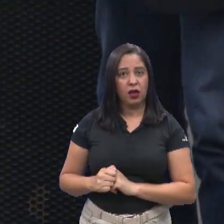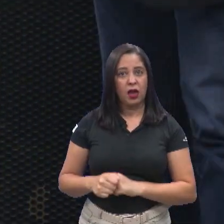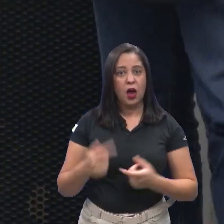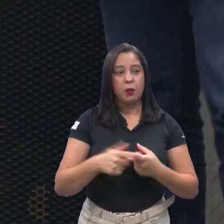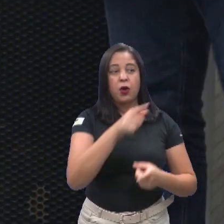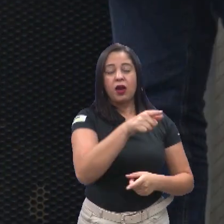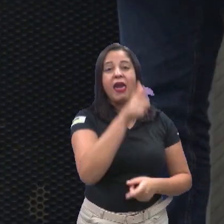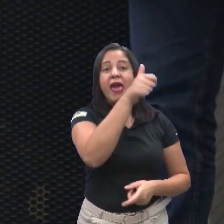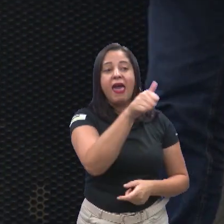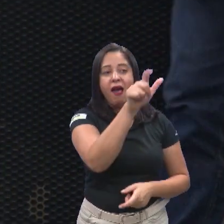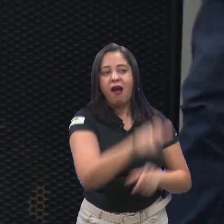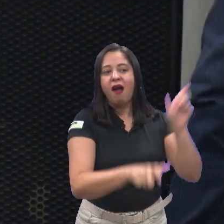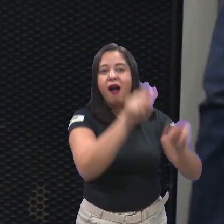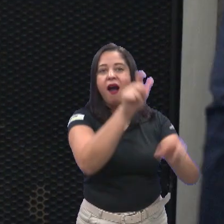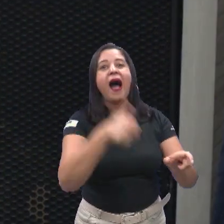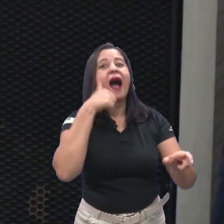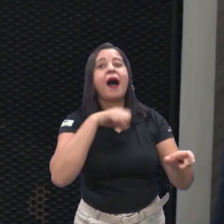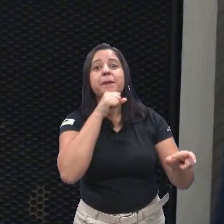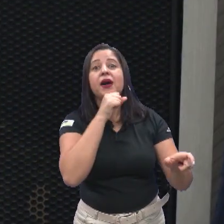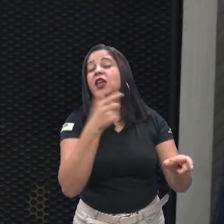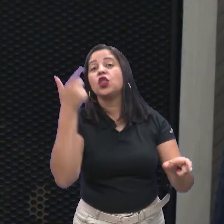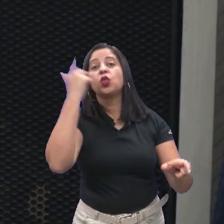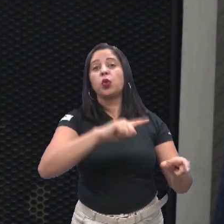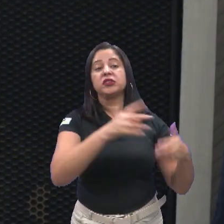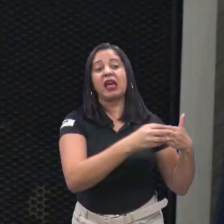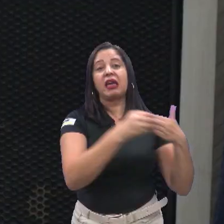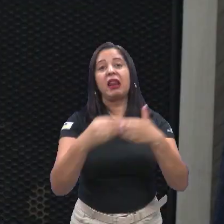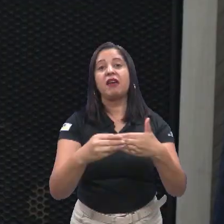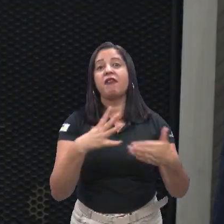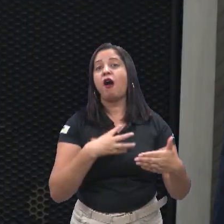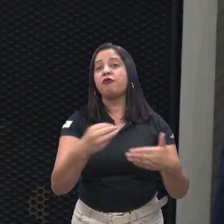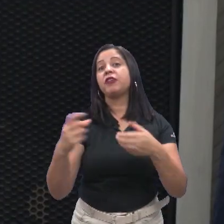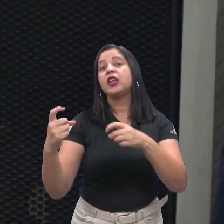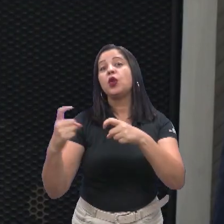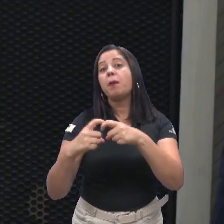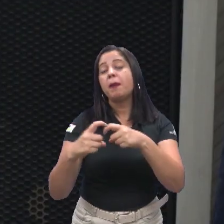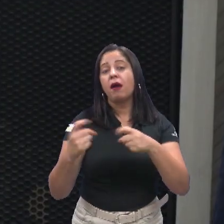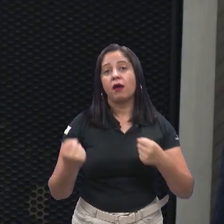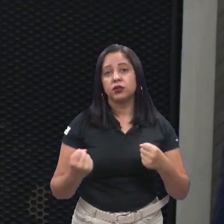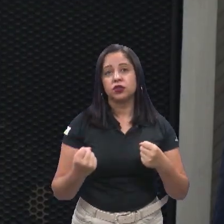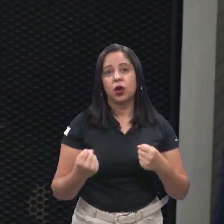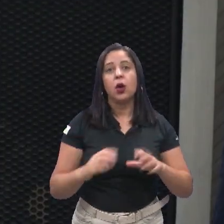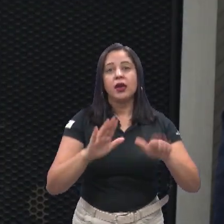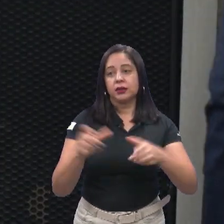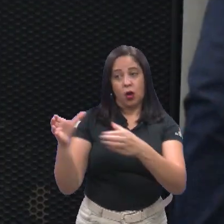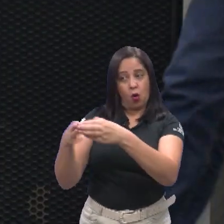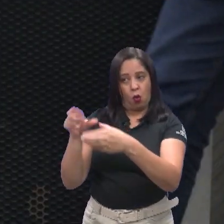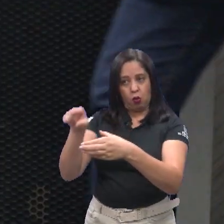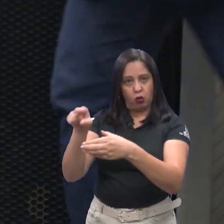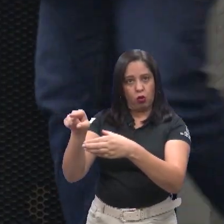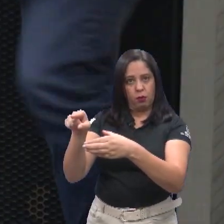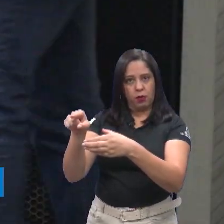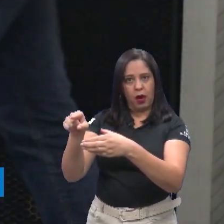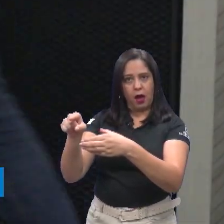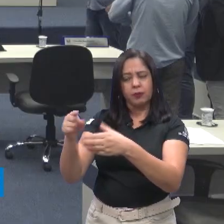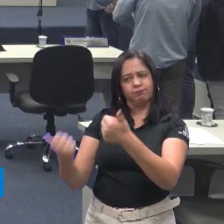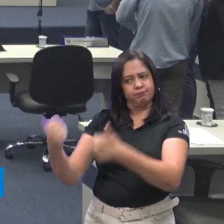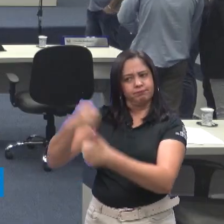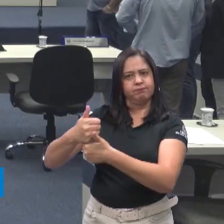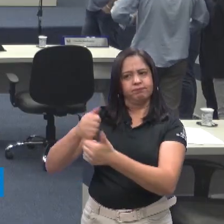filhos nos médicos, não conseguem levar no tratamento. Então, que seja cortada a equipe.